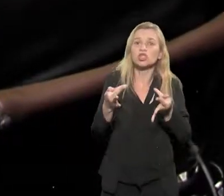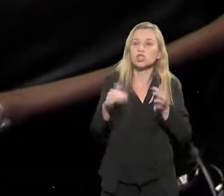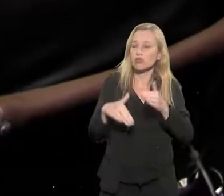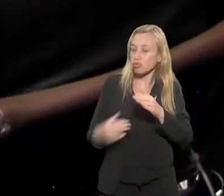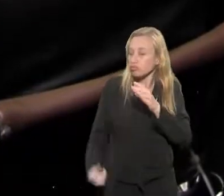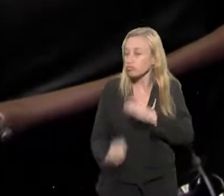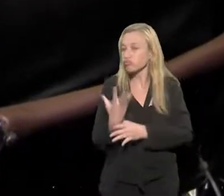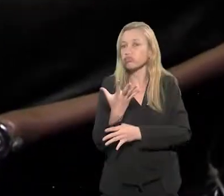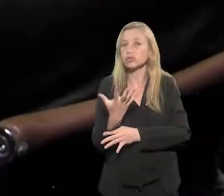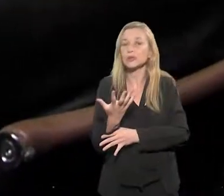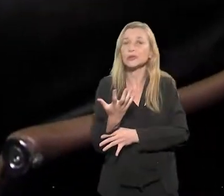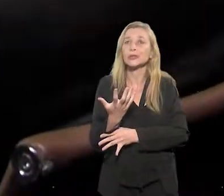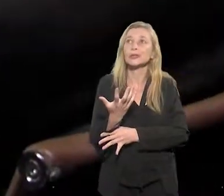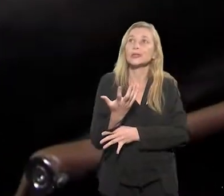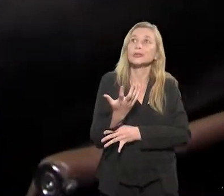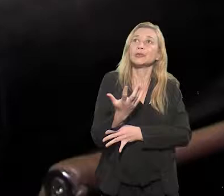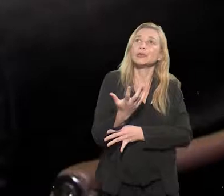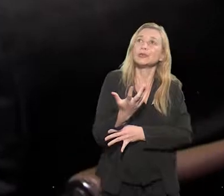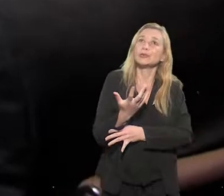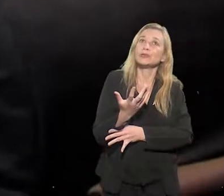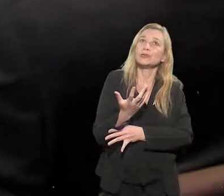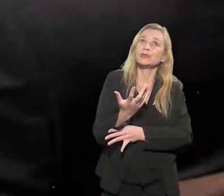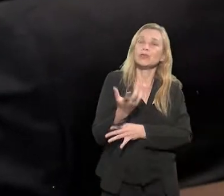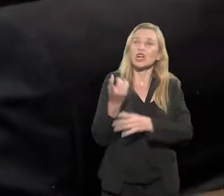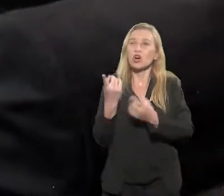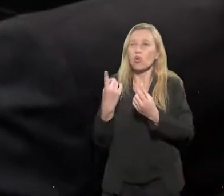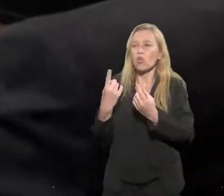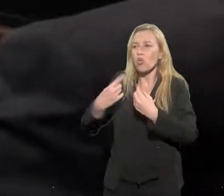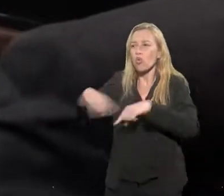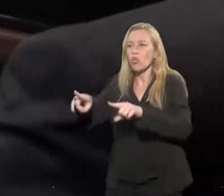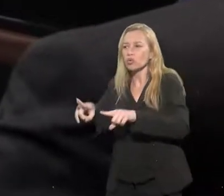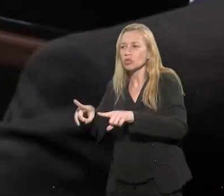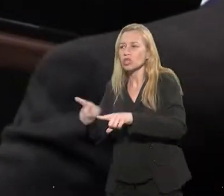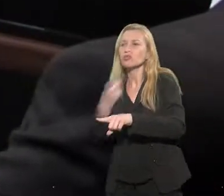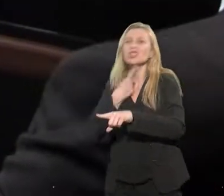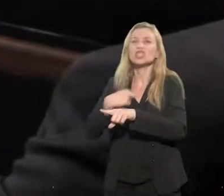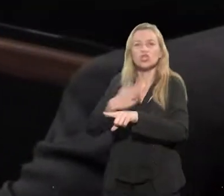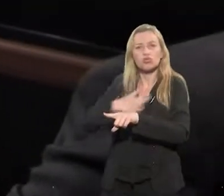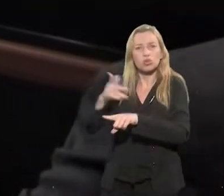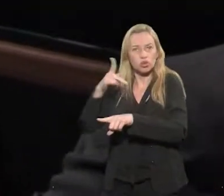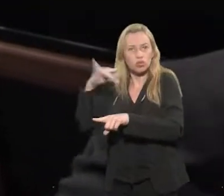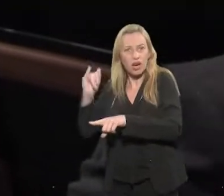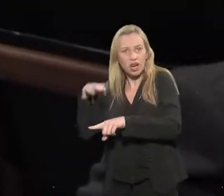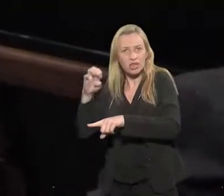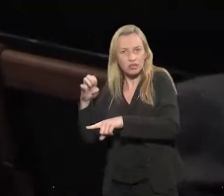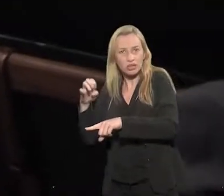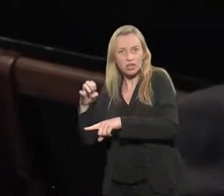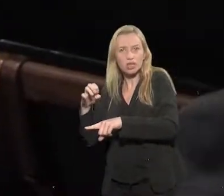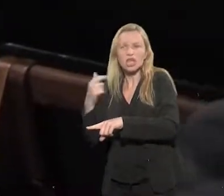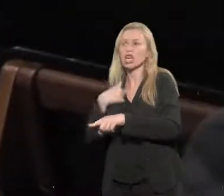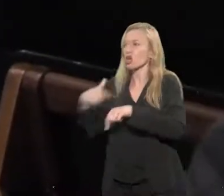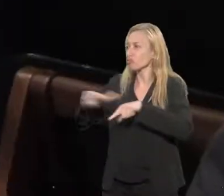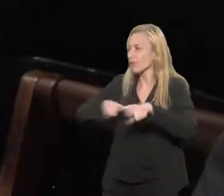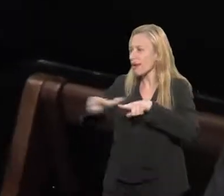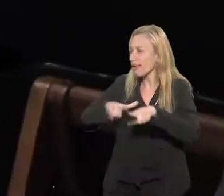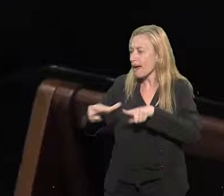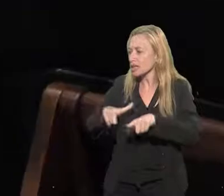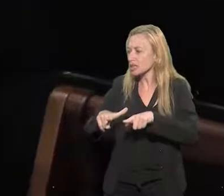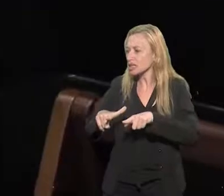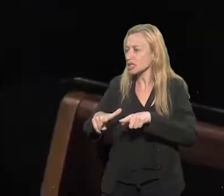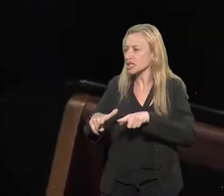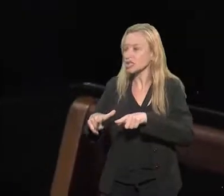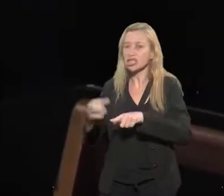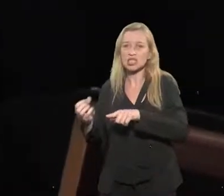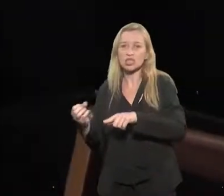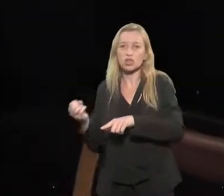simples que foram surgindo, que era muito contra a vontade dos meus pais, né? De querer que eu